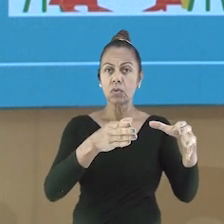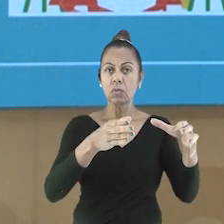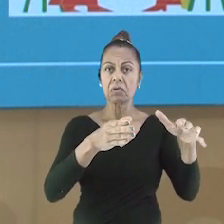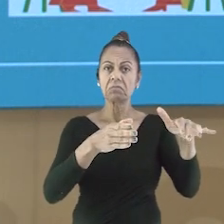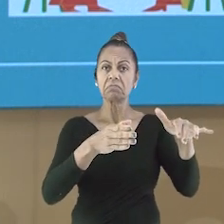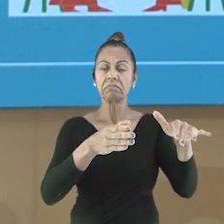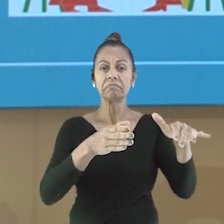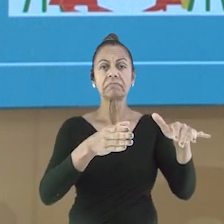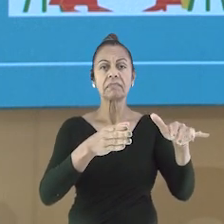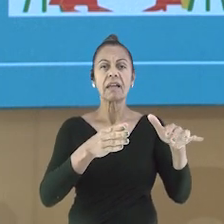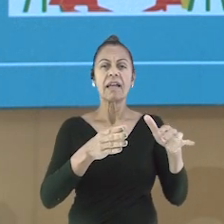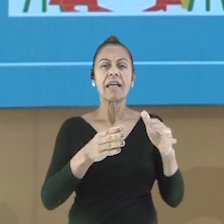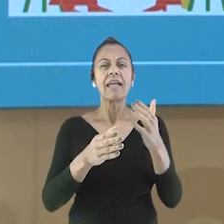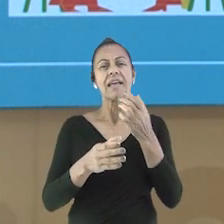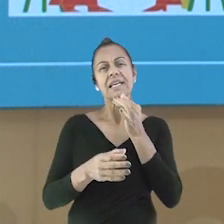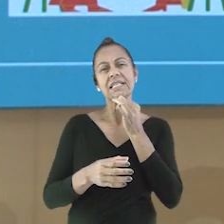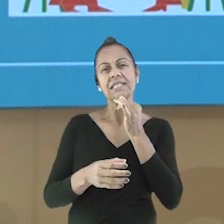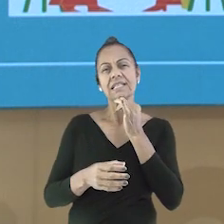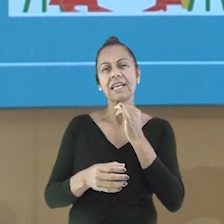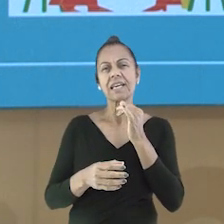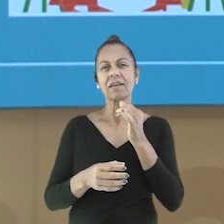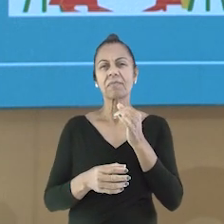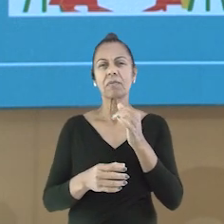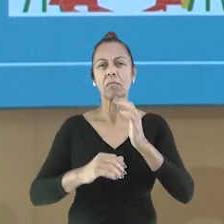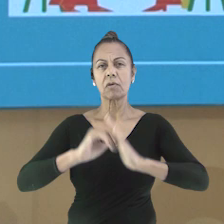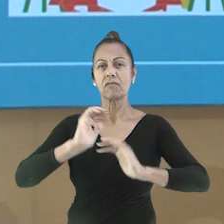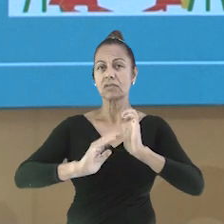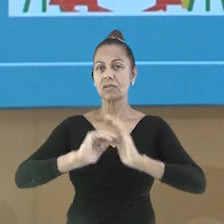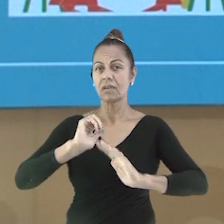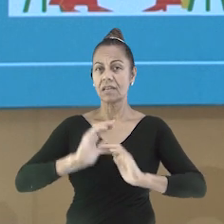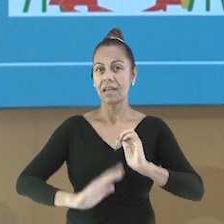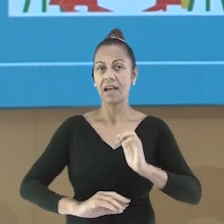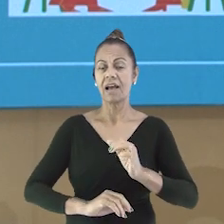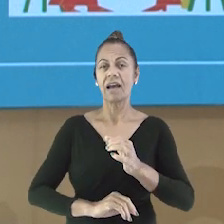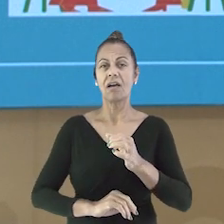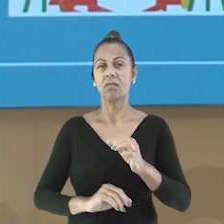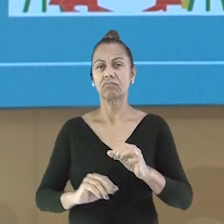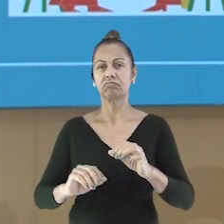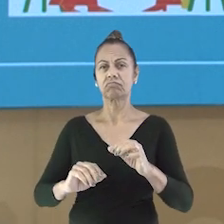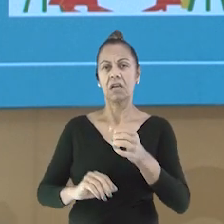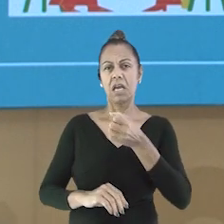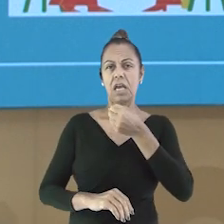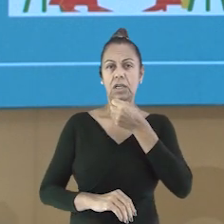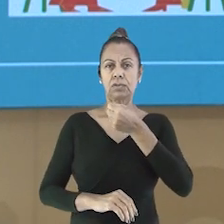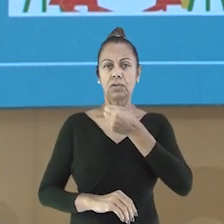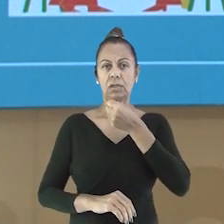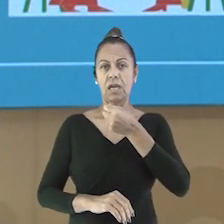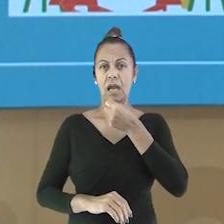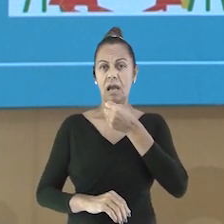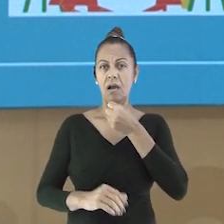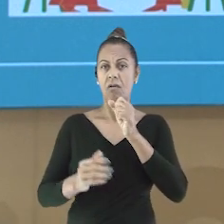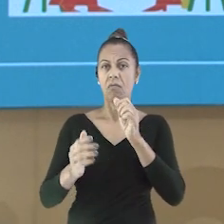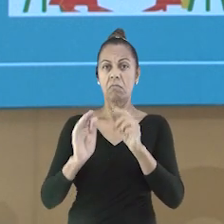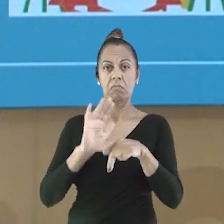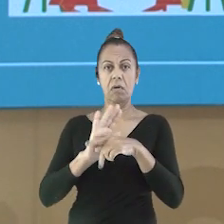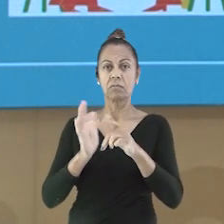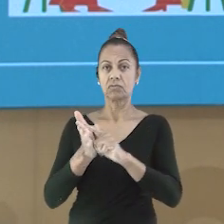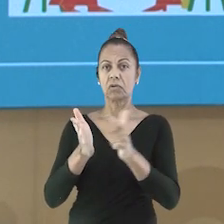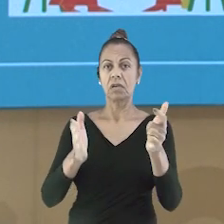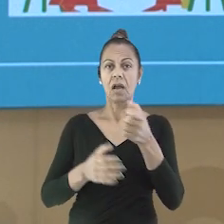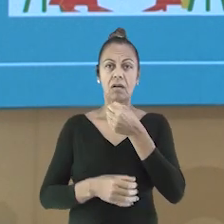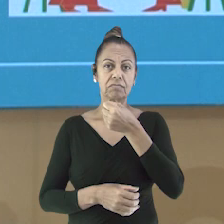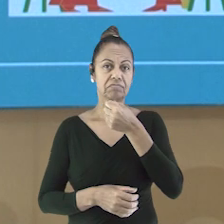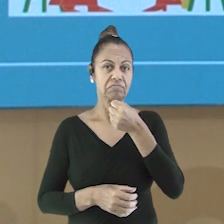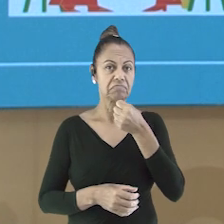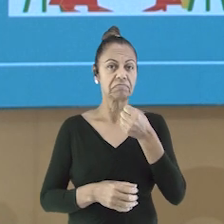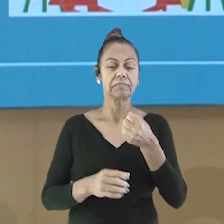com antecedência com o entrevistado. Pode acontecer em grupo, como, por exemplo, em uma coletiva de imprensa, a